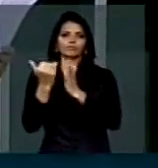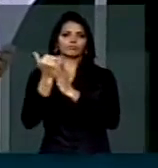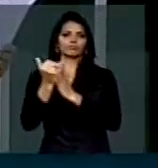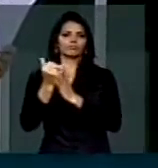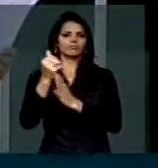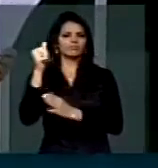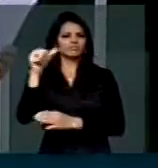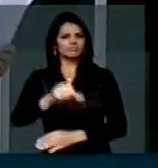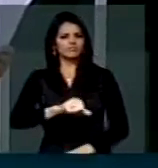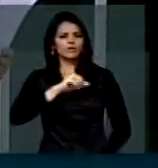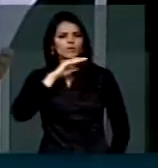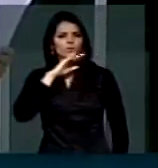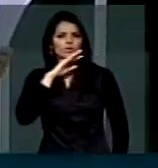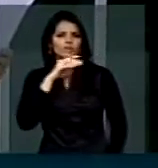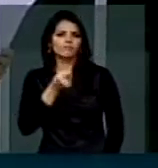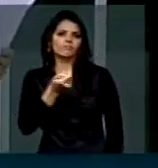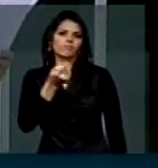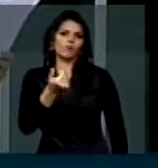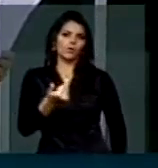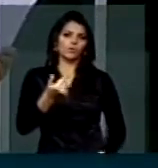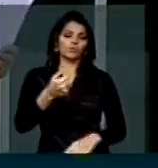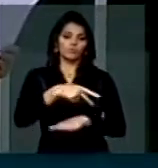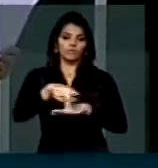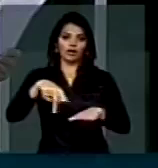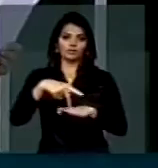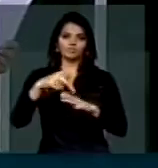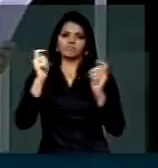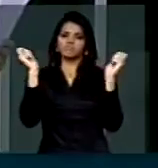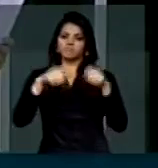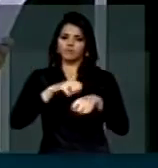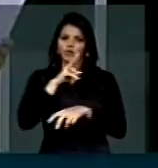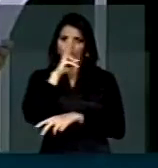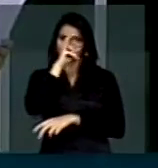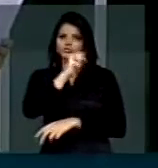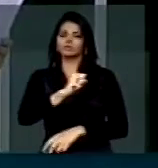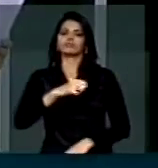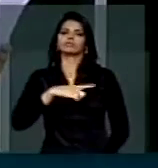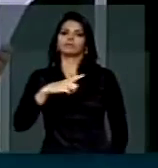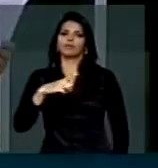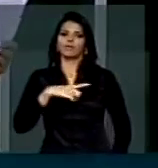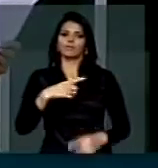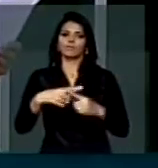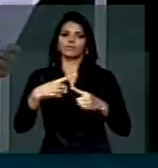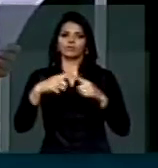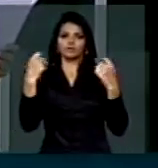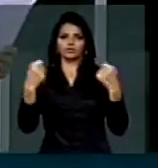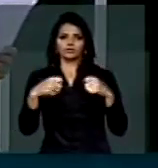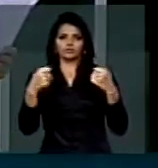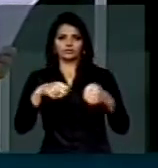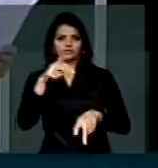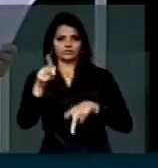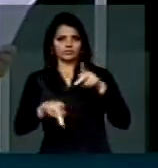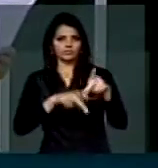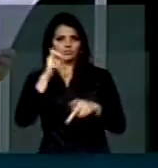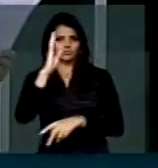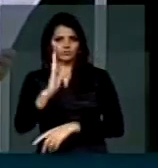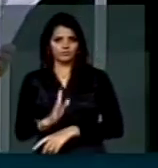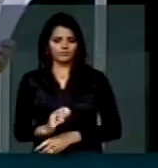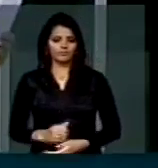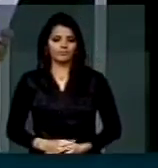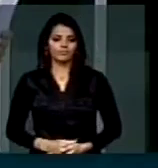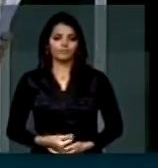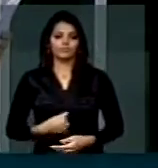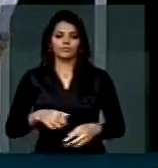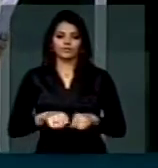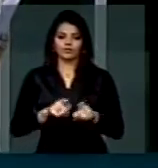crescimento medíocre é muito pouco para o país como o nosso potencial e principalmente diante das enormes necessidades do povo brasileiro. Para finalizar